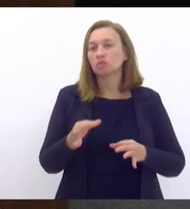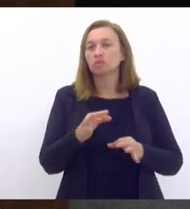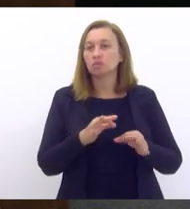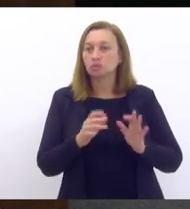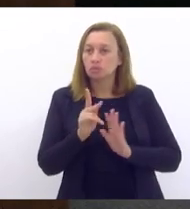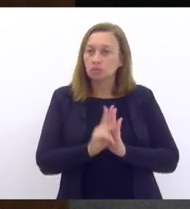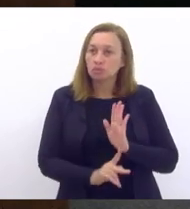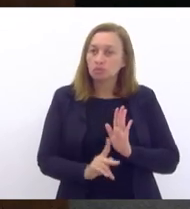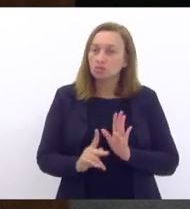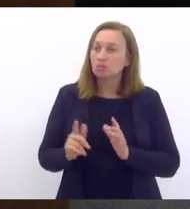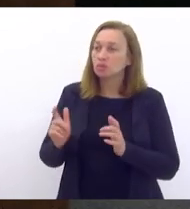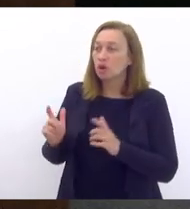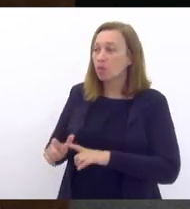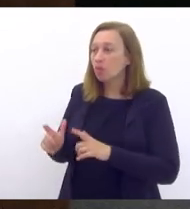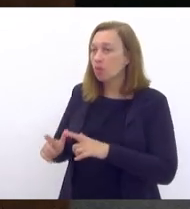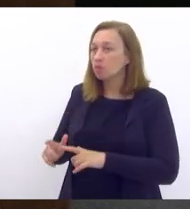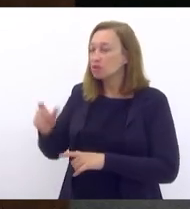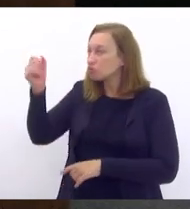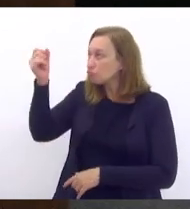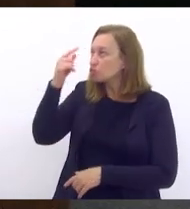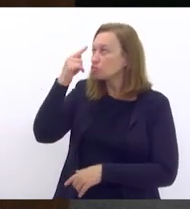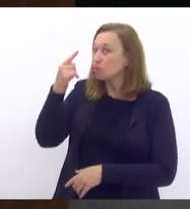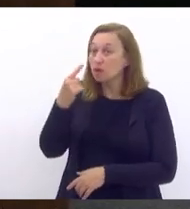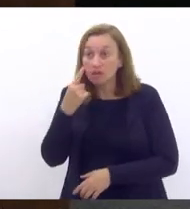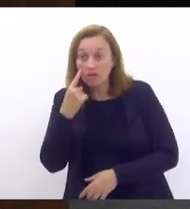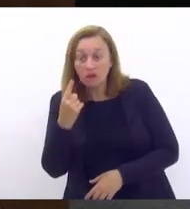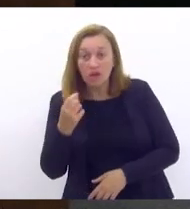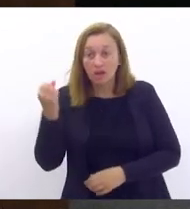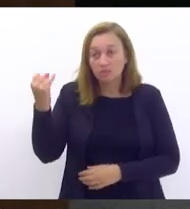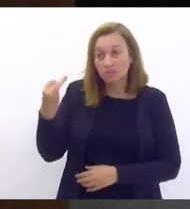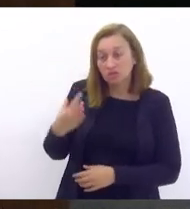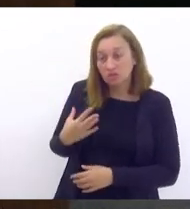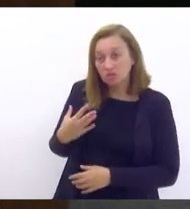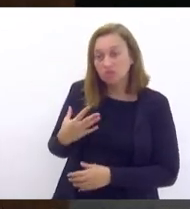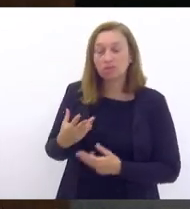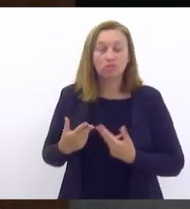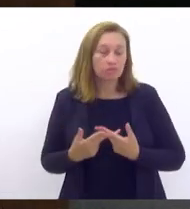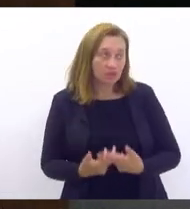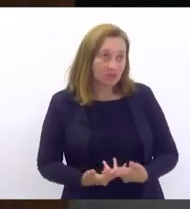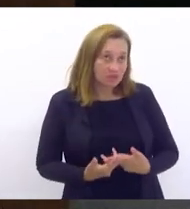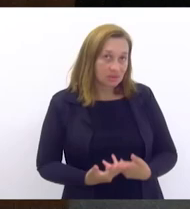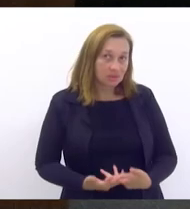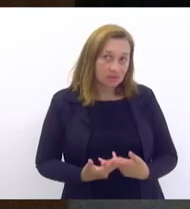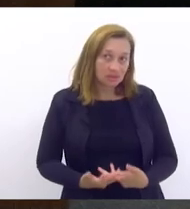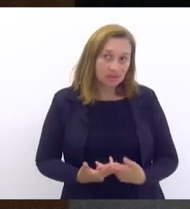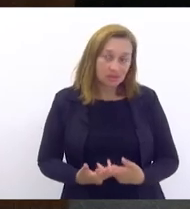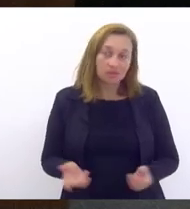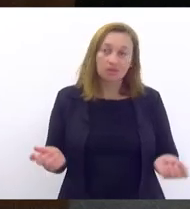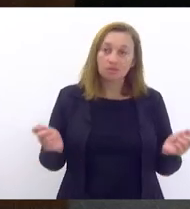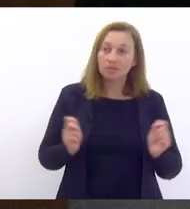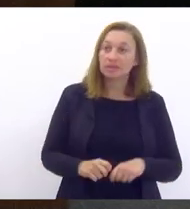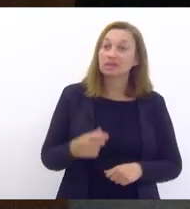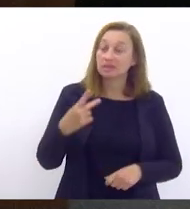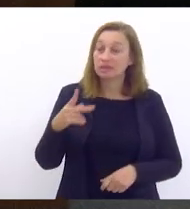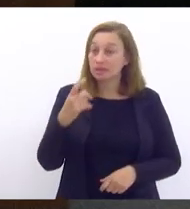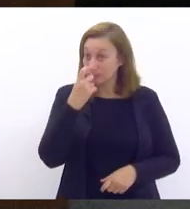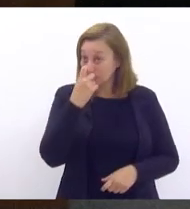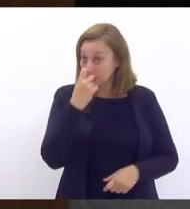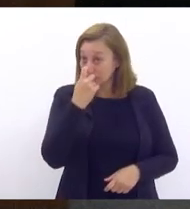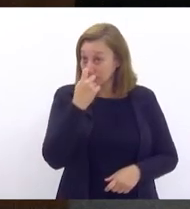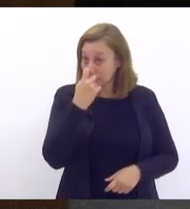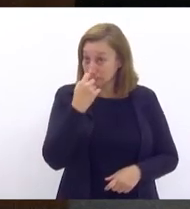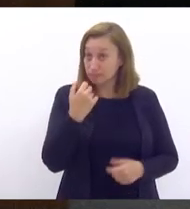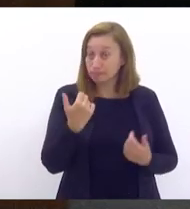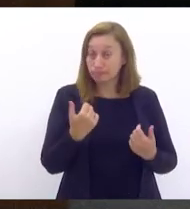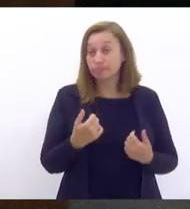ela se inspirou, o que é que ela pretendia com isso, e ela me explicou pacientemente, com a sua capacidade. E eu vi que é um